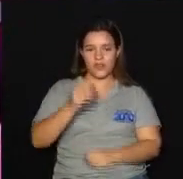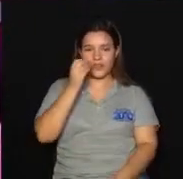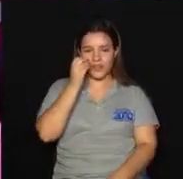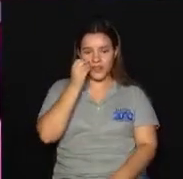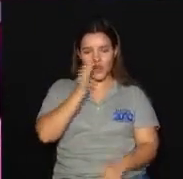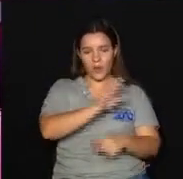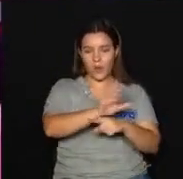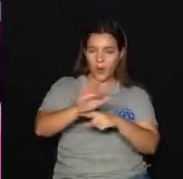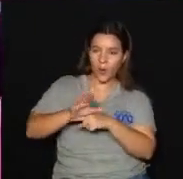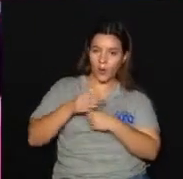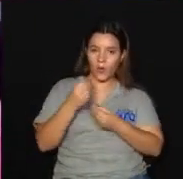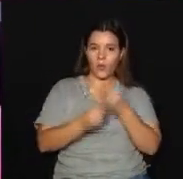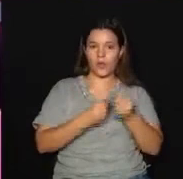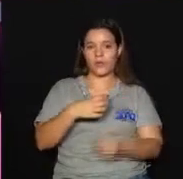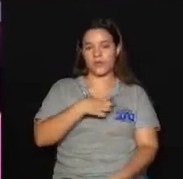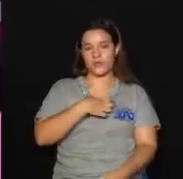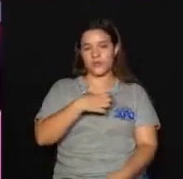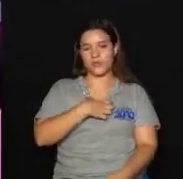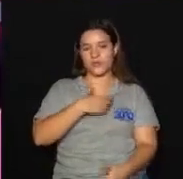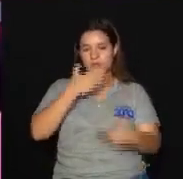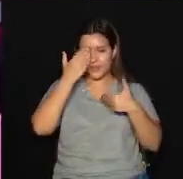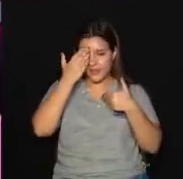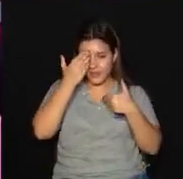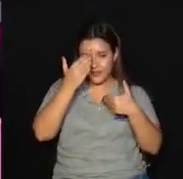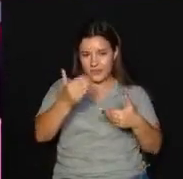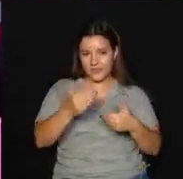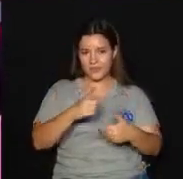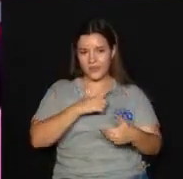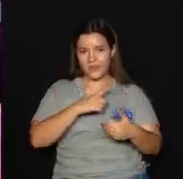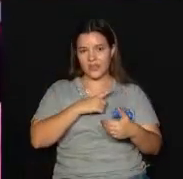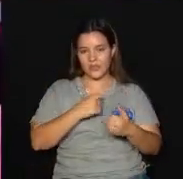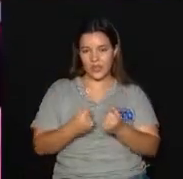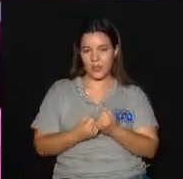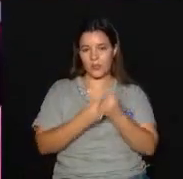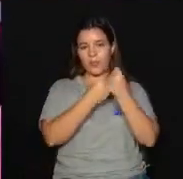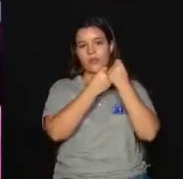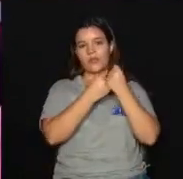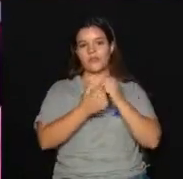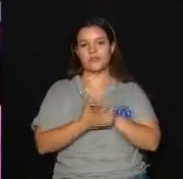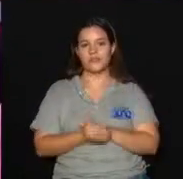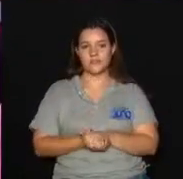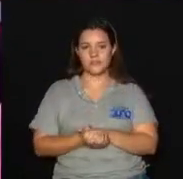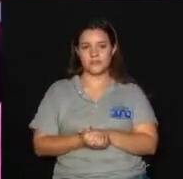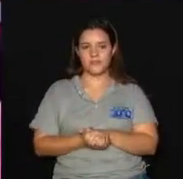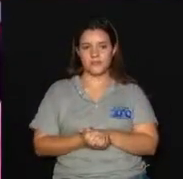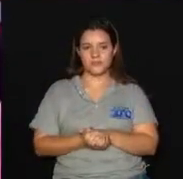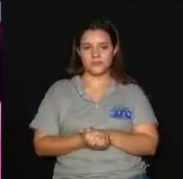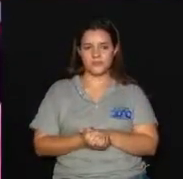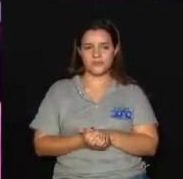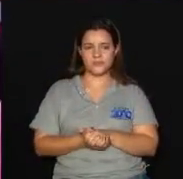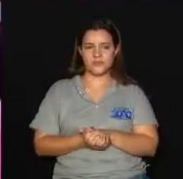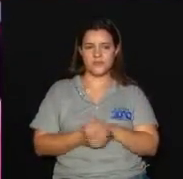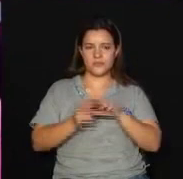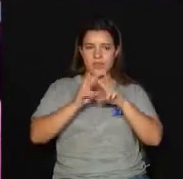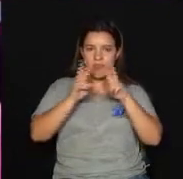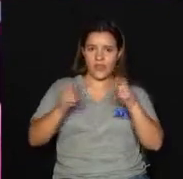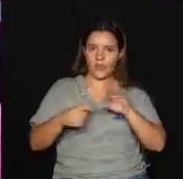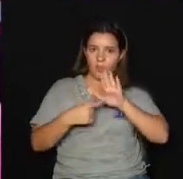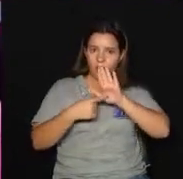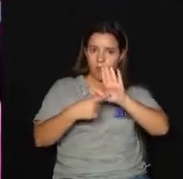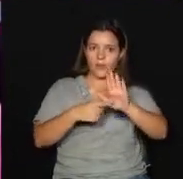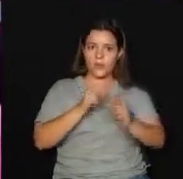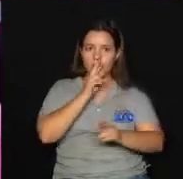colaborar de alguma forma e agradecendo também o apoio para esse Com relação ao